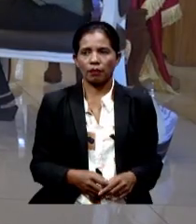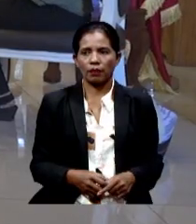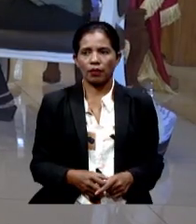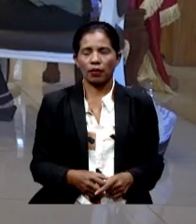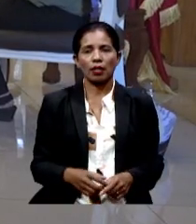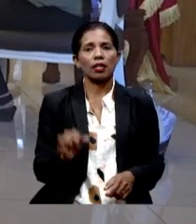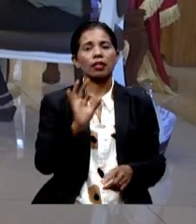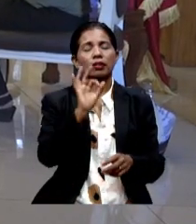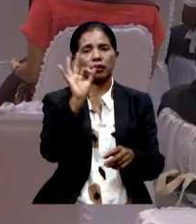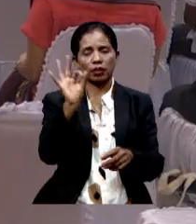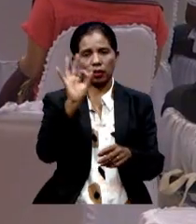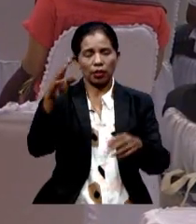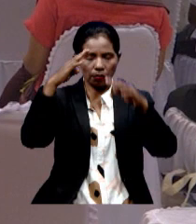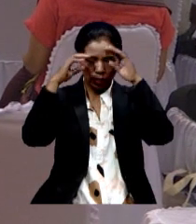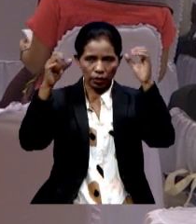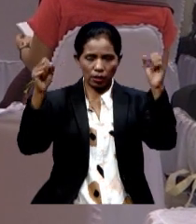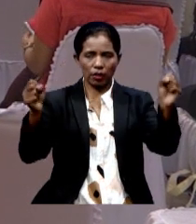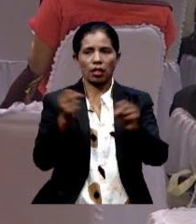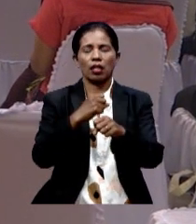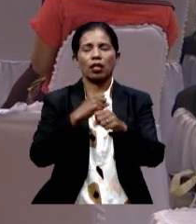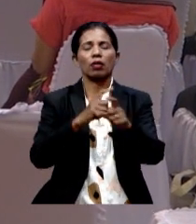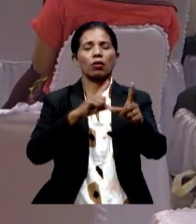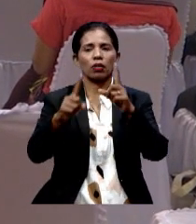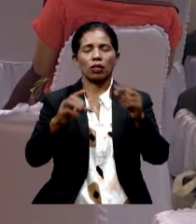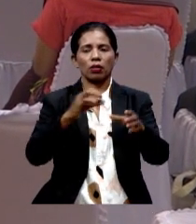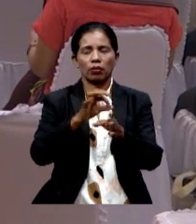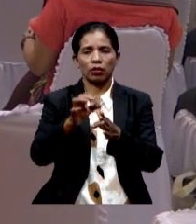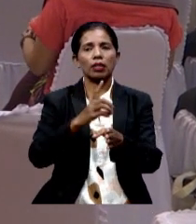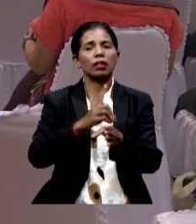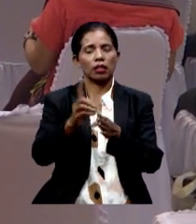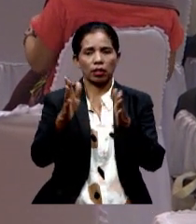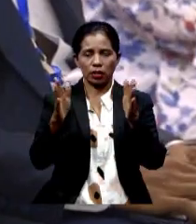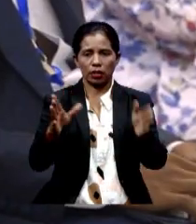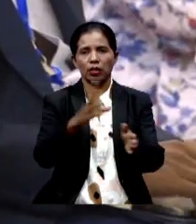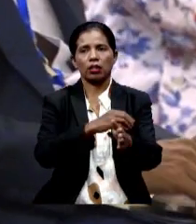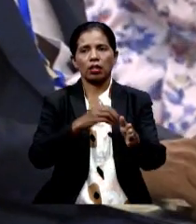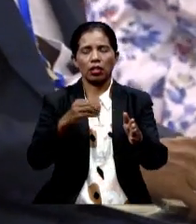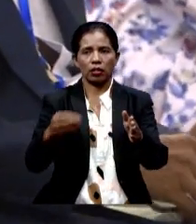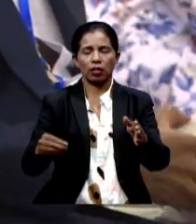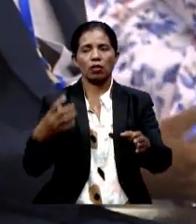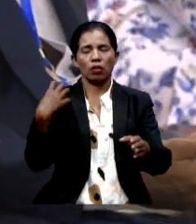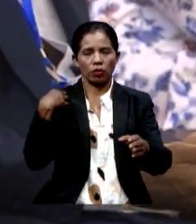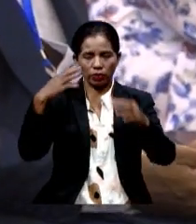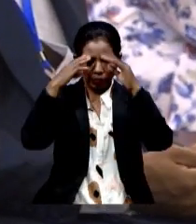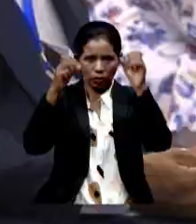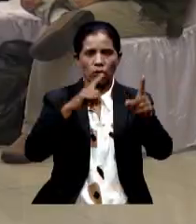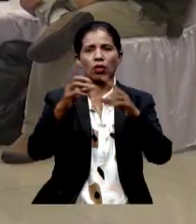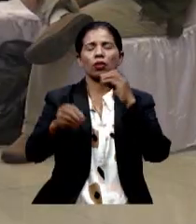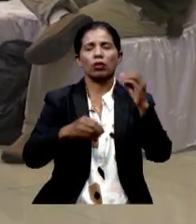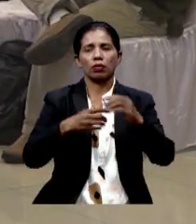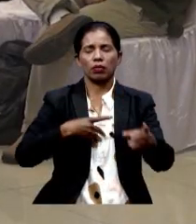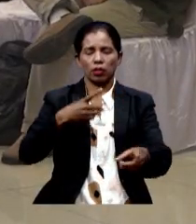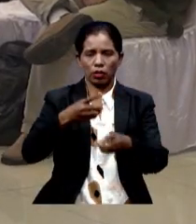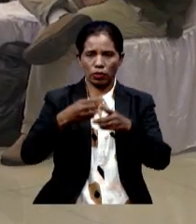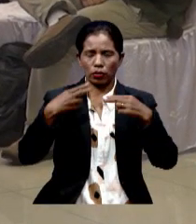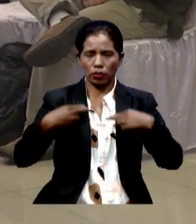Sexta ne presidente república halo palestra ba treinador diplomacia Sira e a palácio presidencial pode colia com a ba direitos